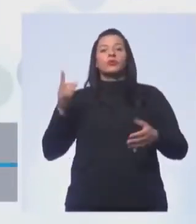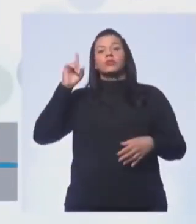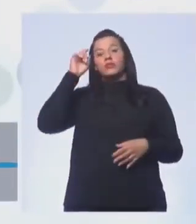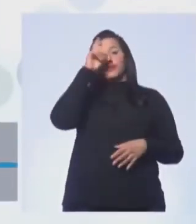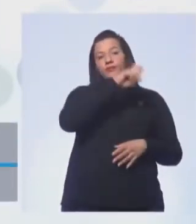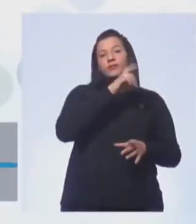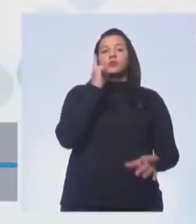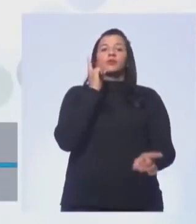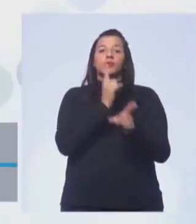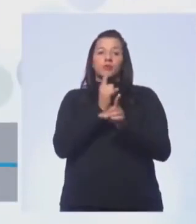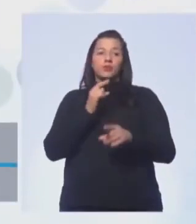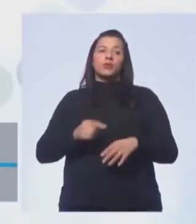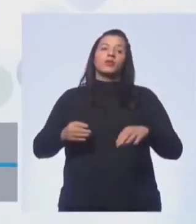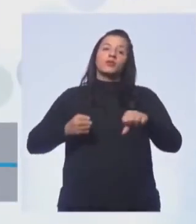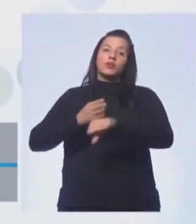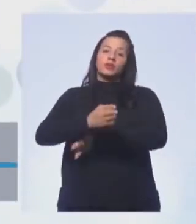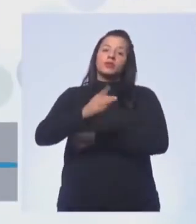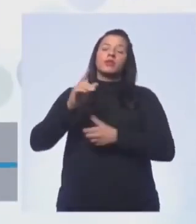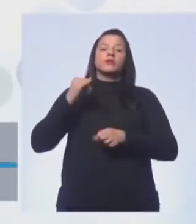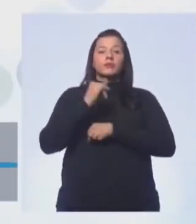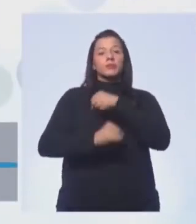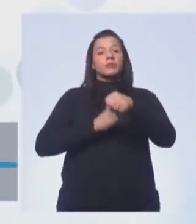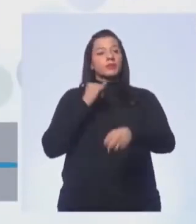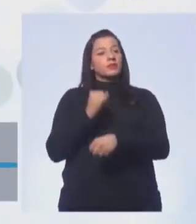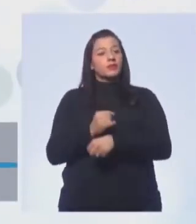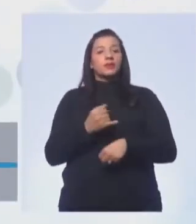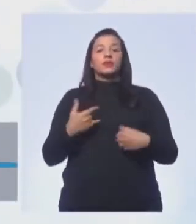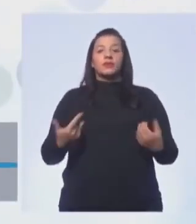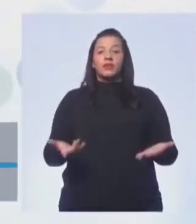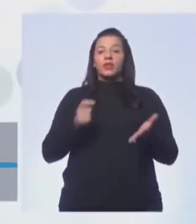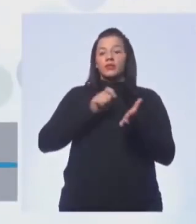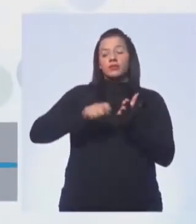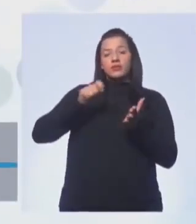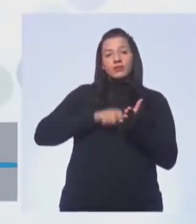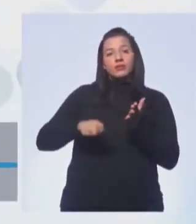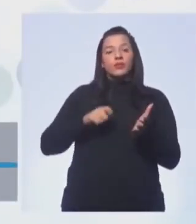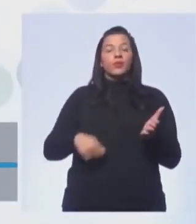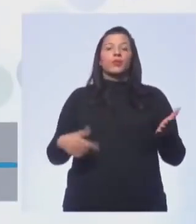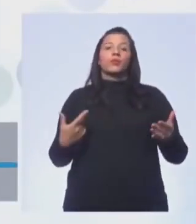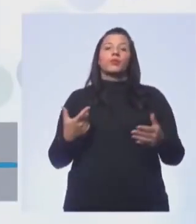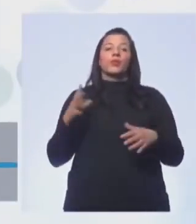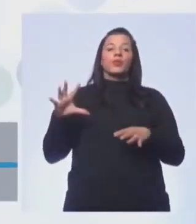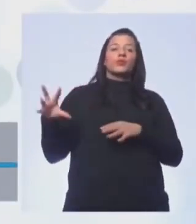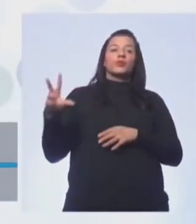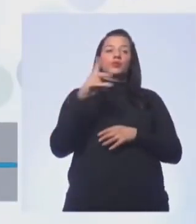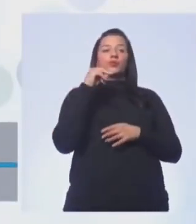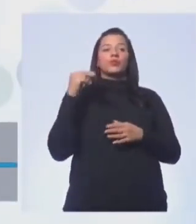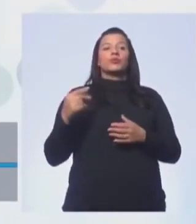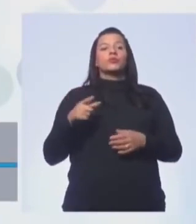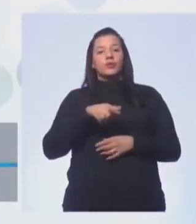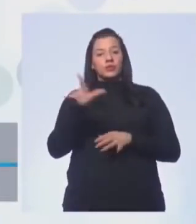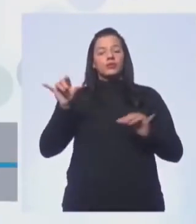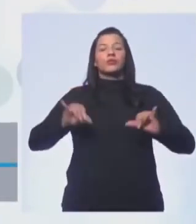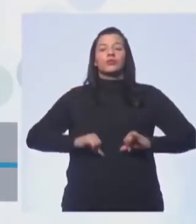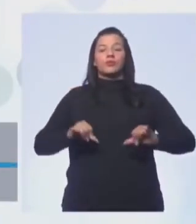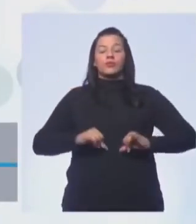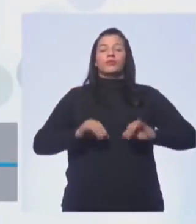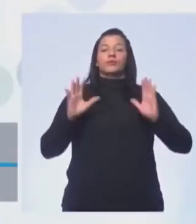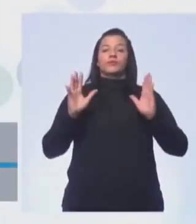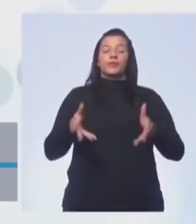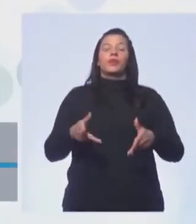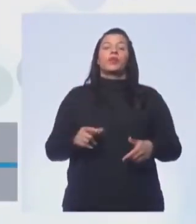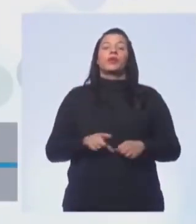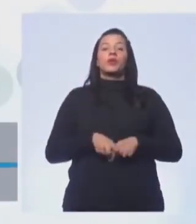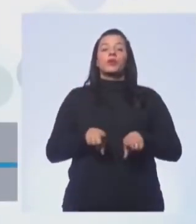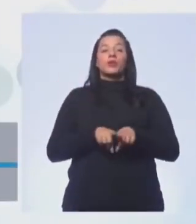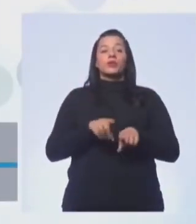raro, só acessa pela internet. Então, os escritores, os livreiros, todos aí estão sofrendo já. E o incentivo para os